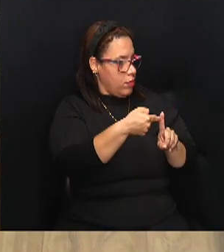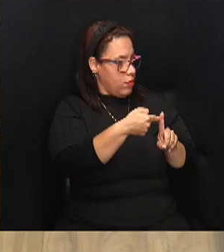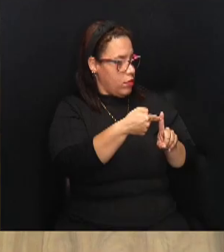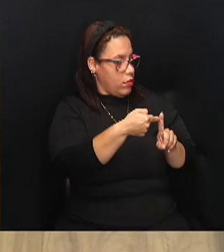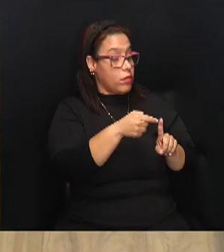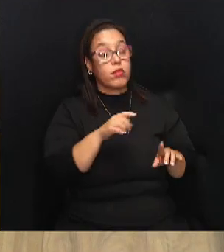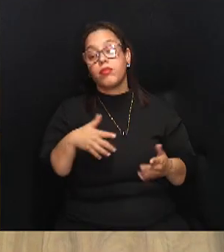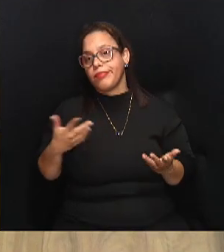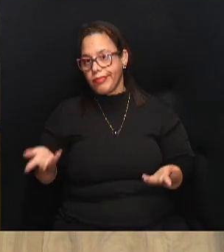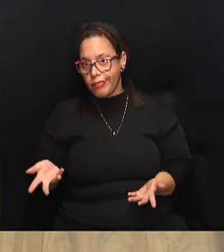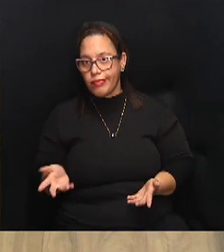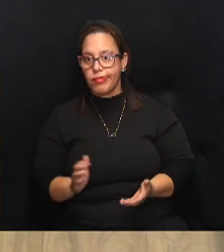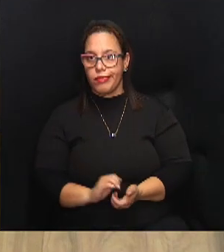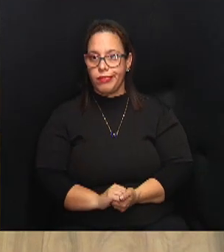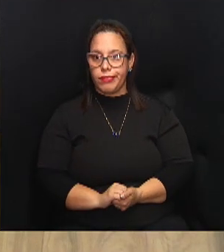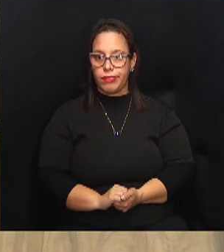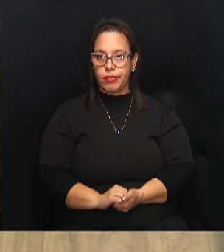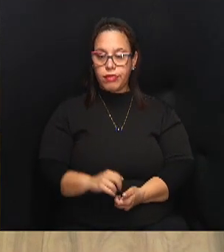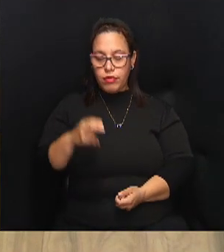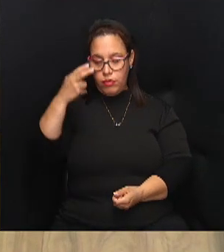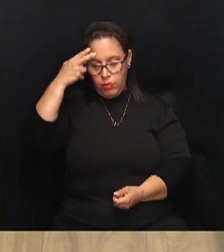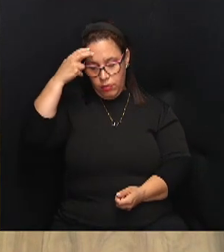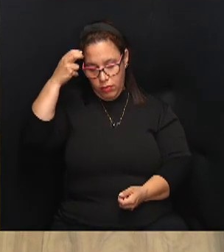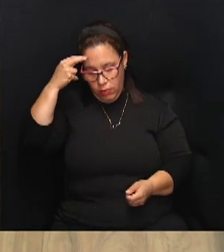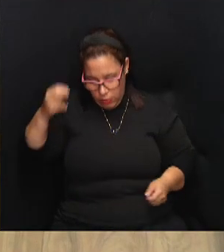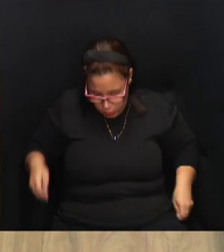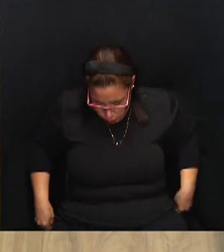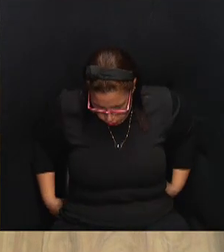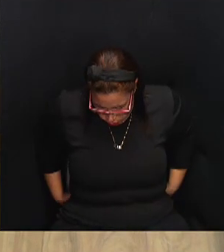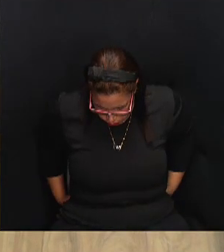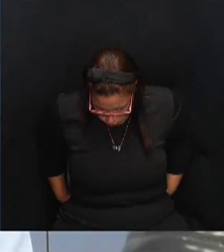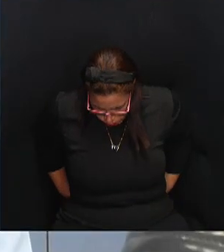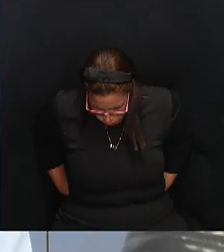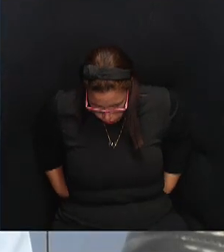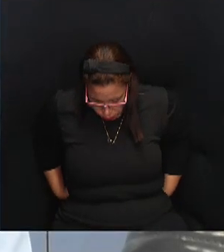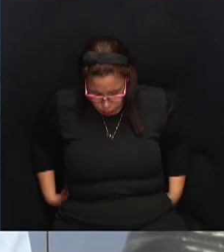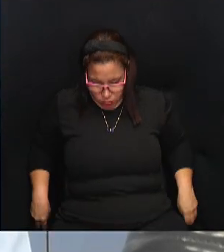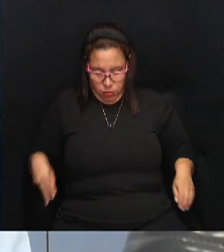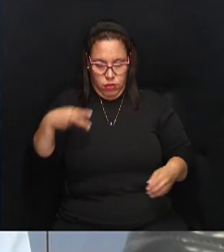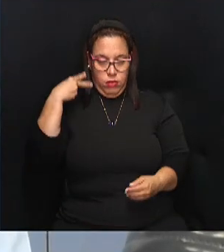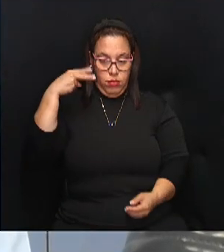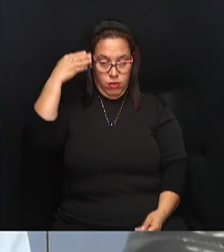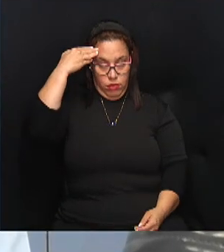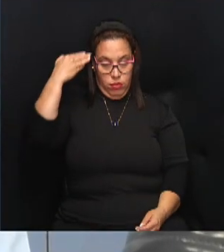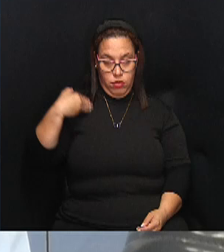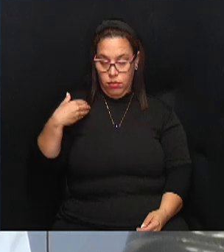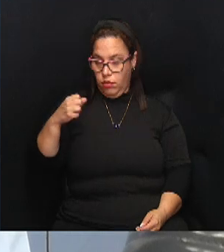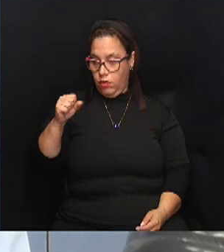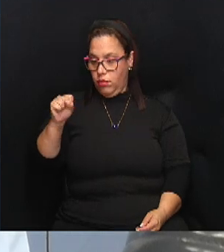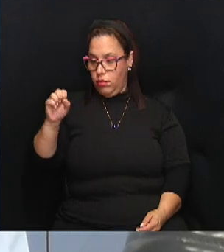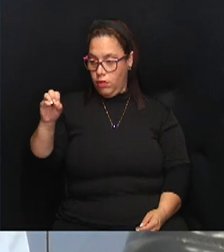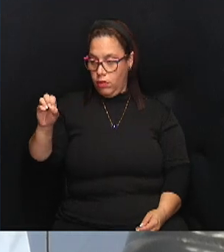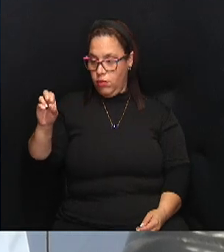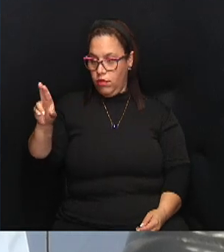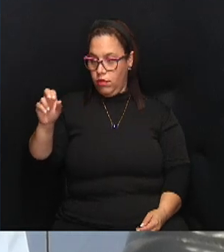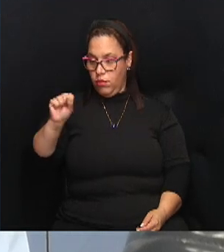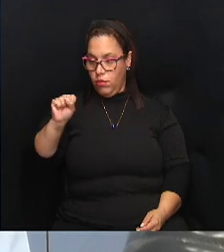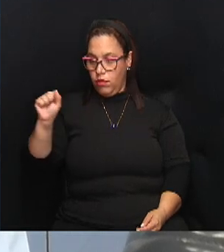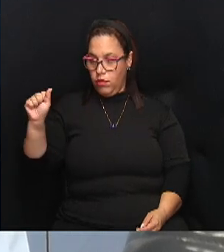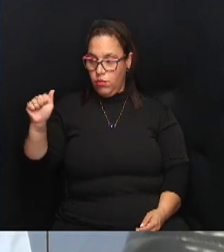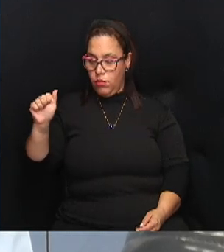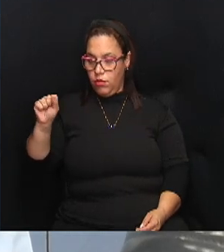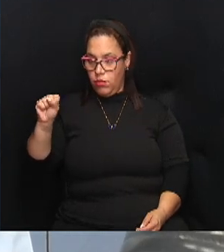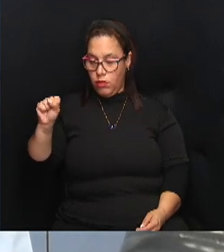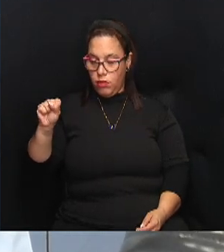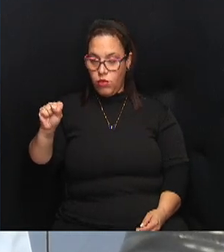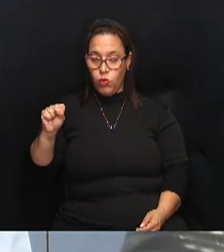Sem dúvida, né, Gabriel, é importante. A vereadora Débora é da região de Sousas, ela vive na pele isso, a questão das